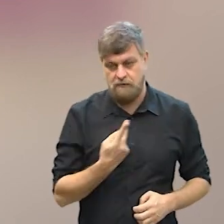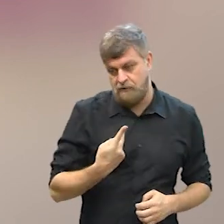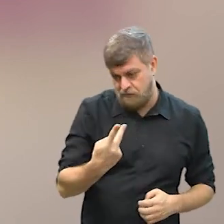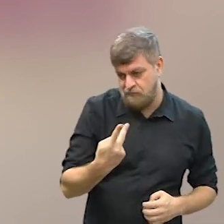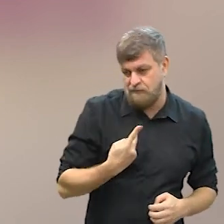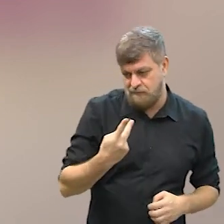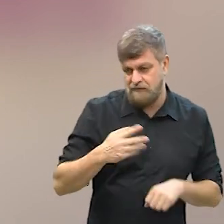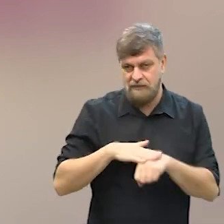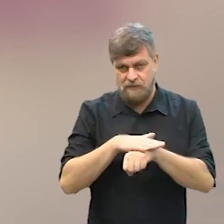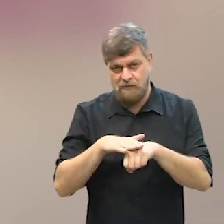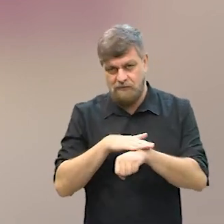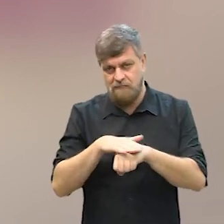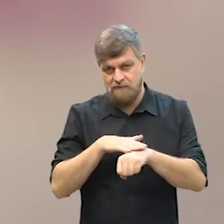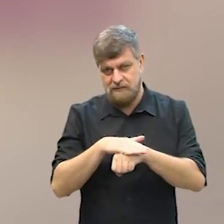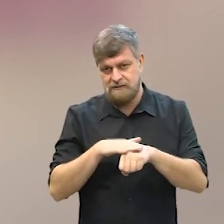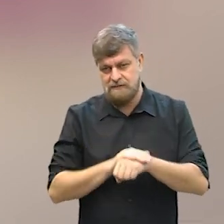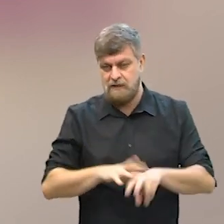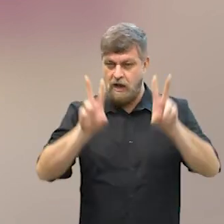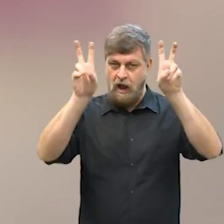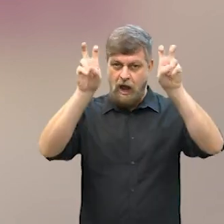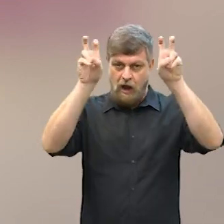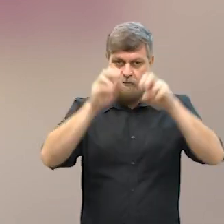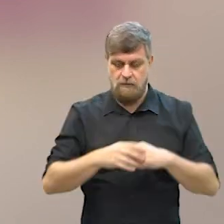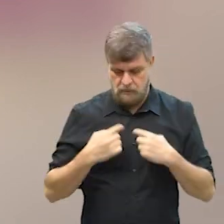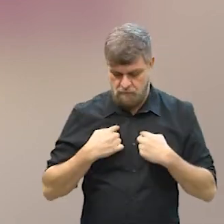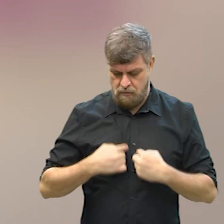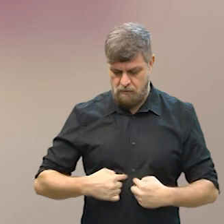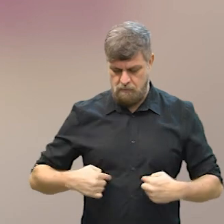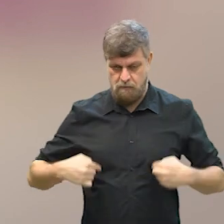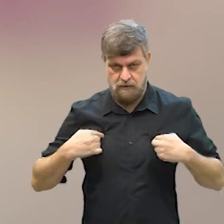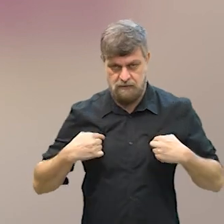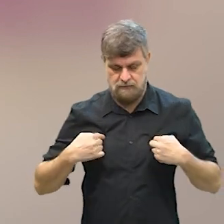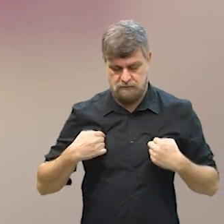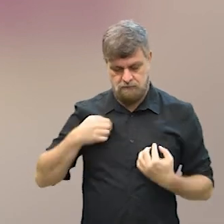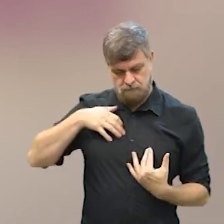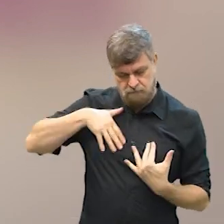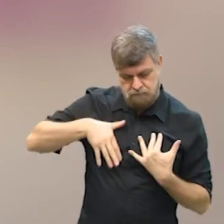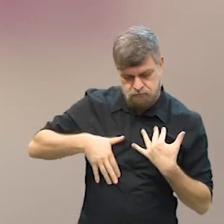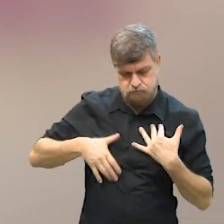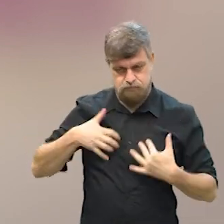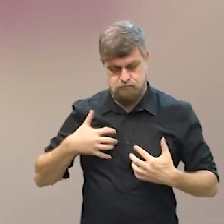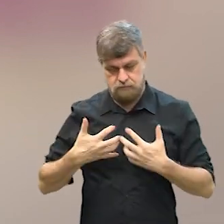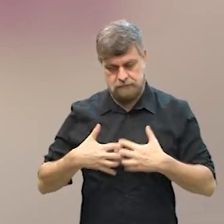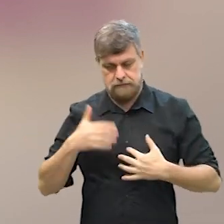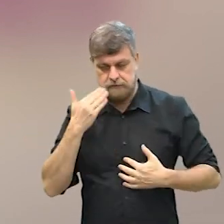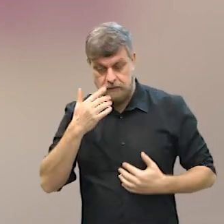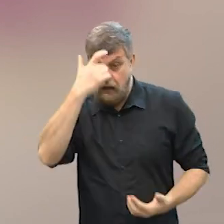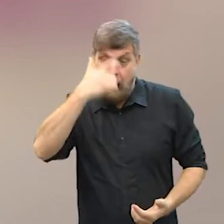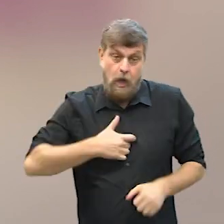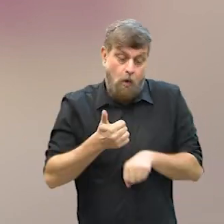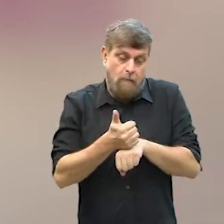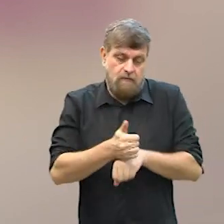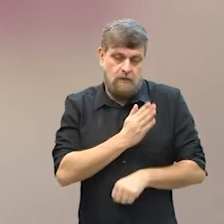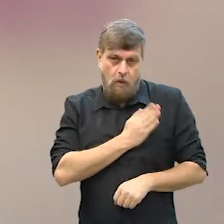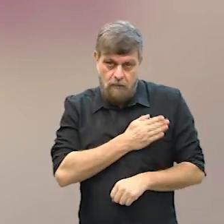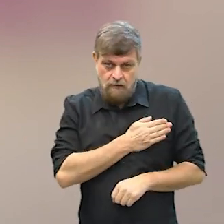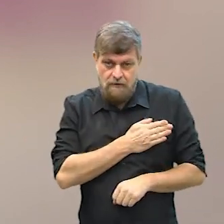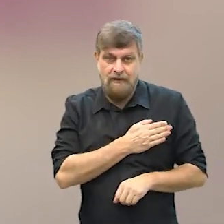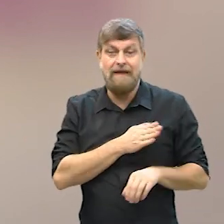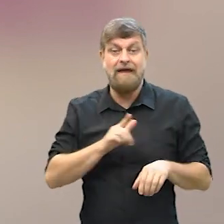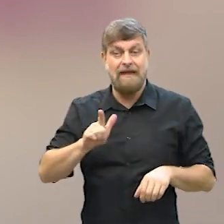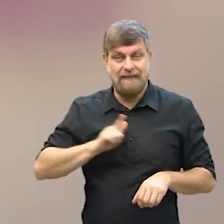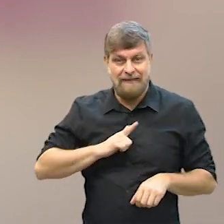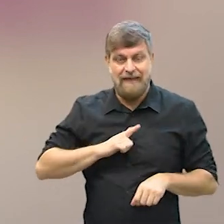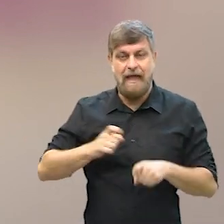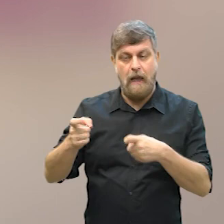estamos conversando sobre hipertensão pulmonar, mas e eu casualmente sou cardiologista, mas o